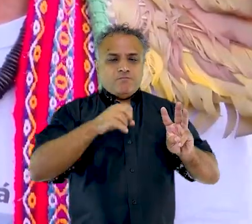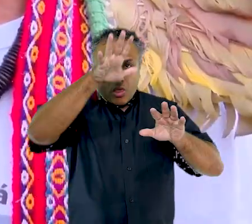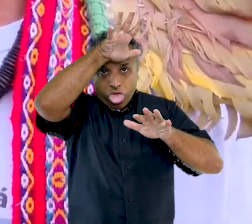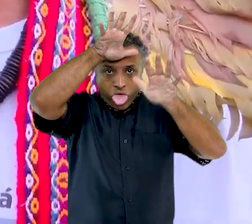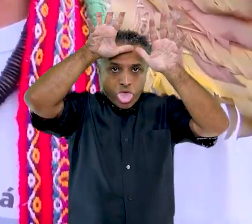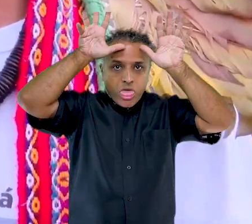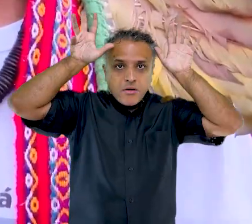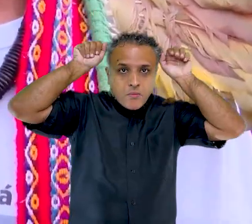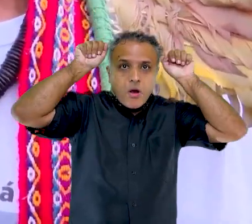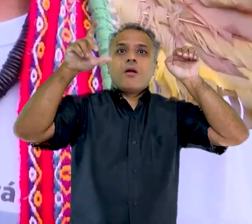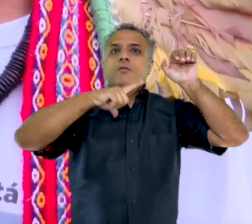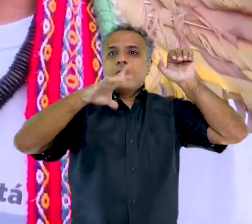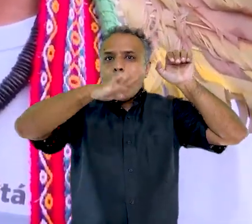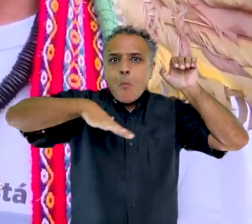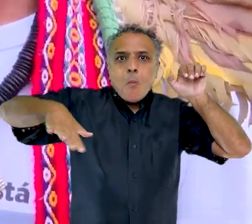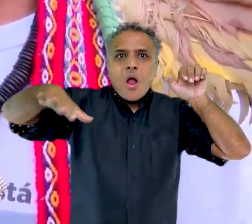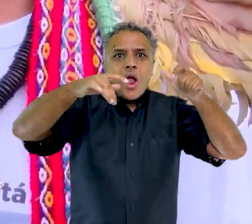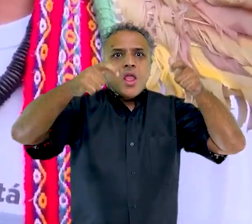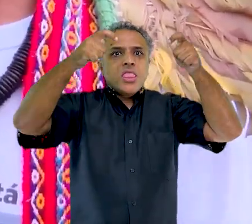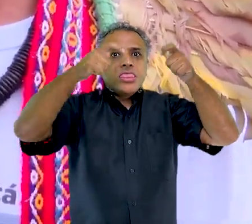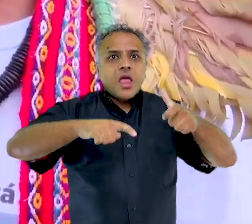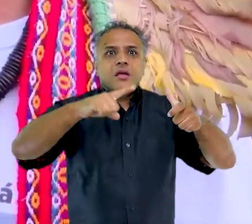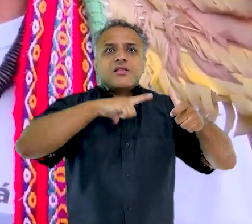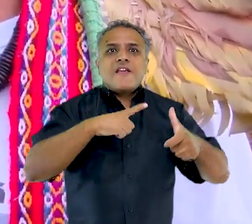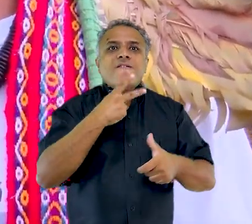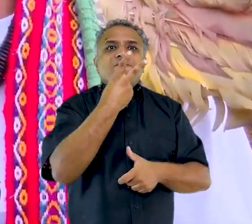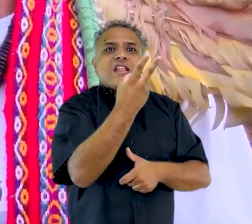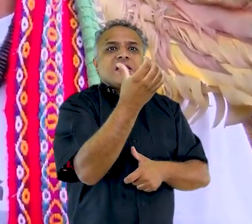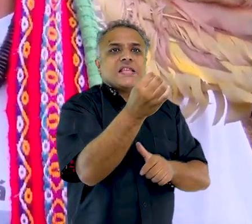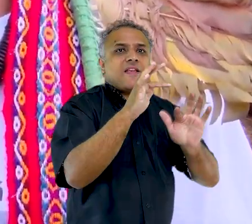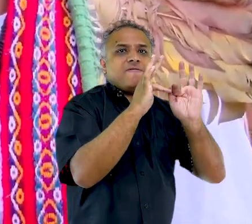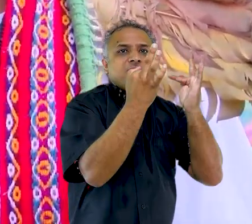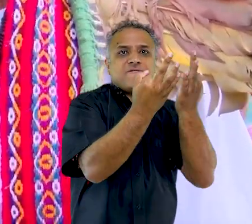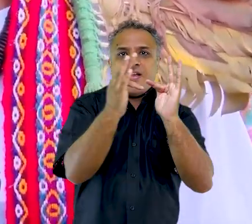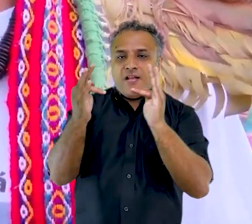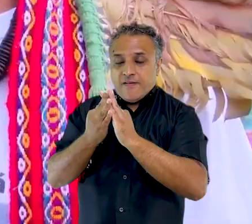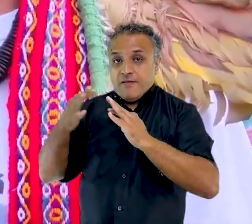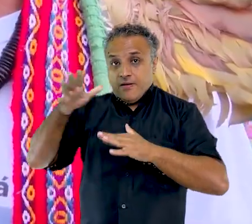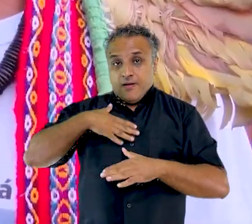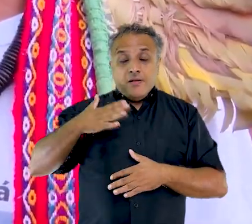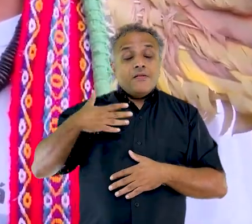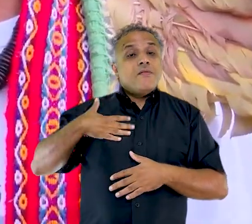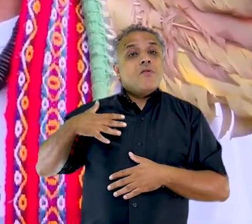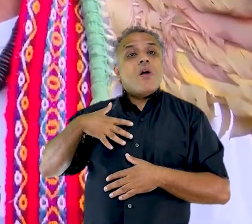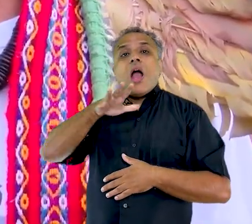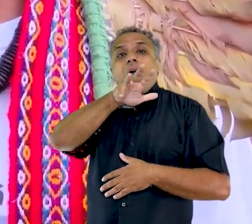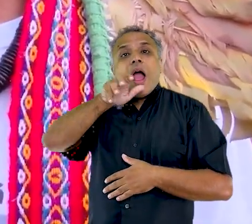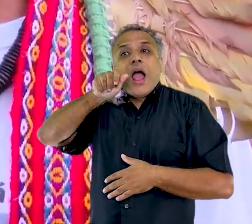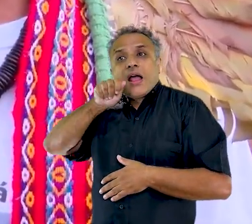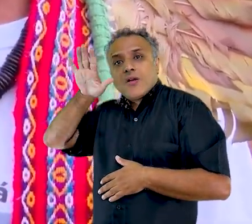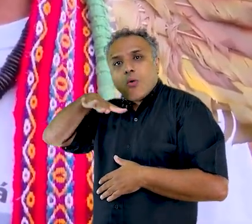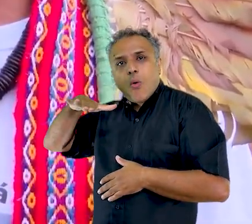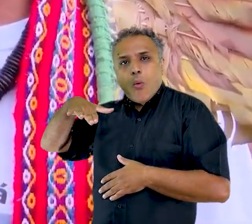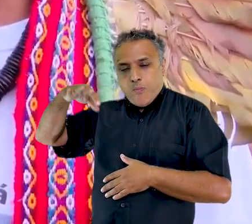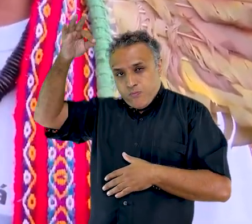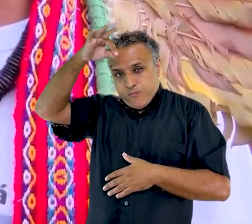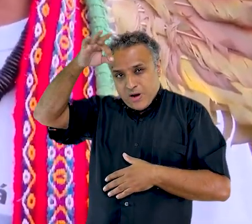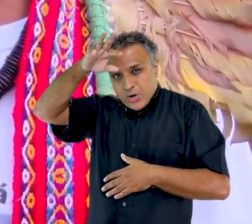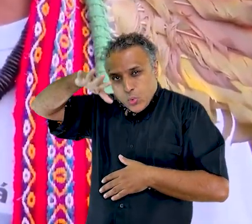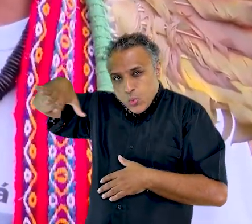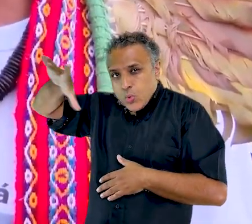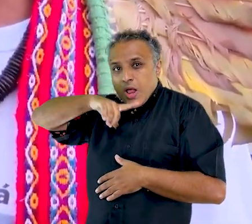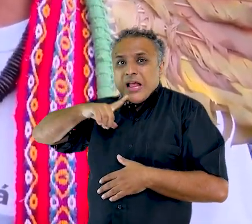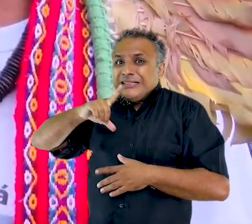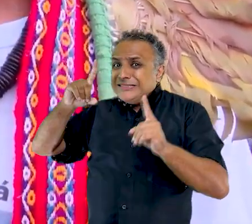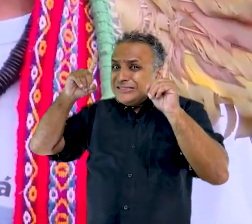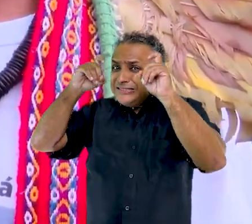Nuquinin, líder de uma aldeia que conta com 26 famílias na fronteira do Acre com o Peru, fala sobre as principais